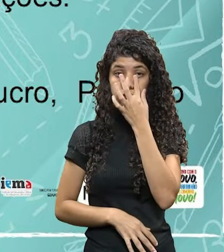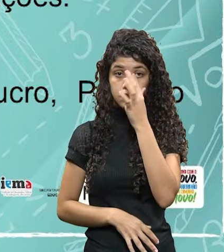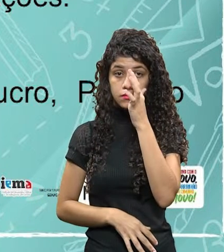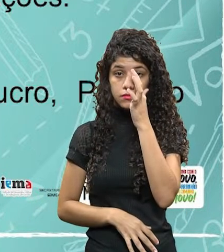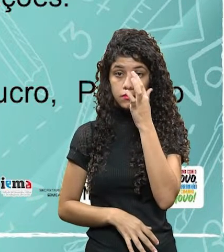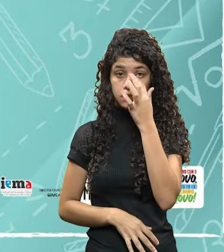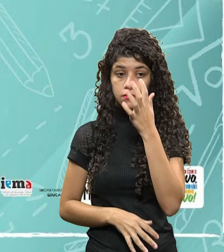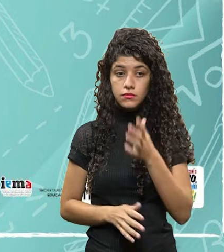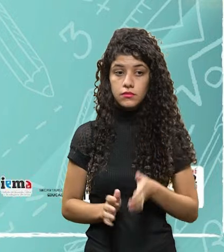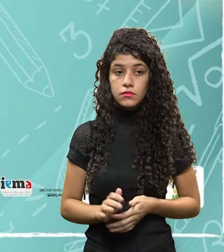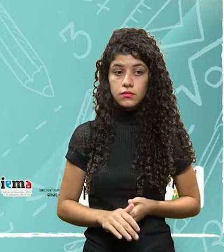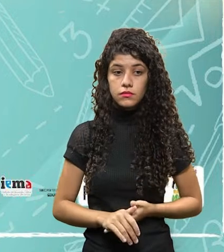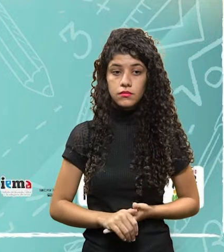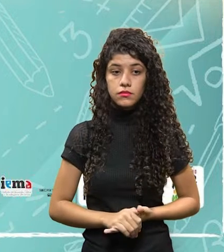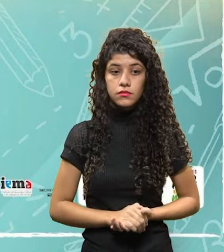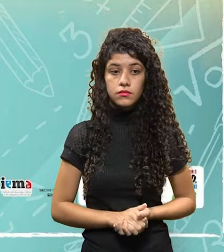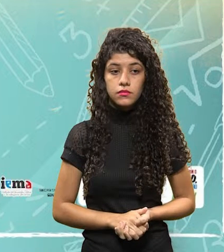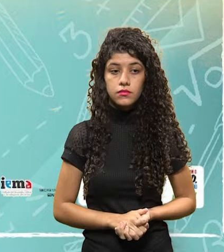contas.